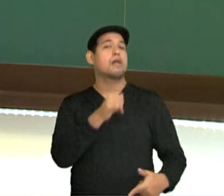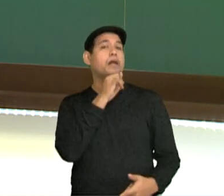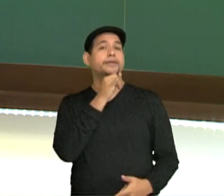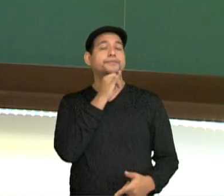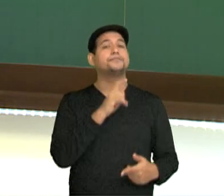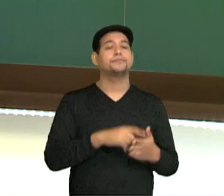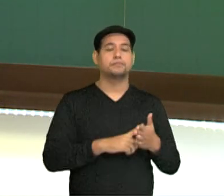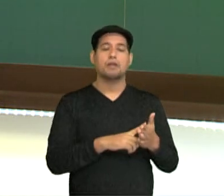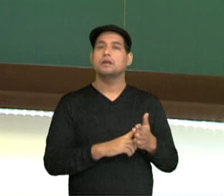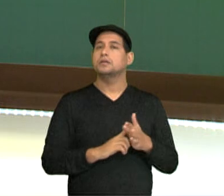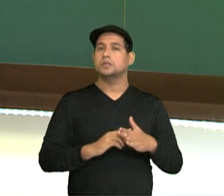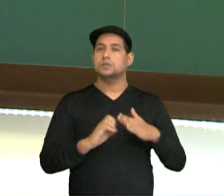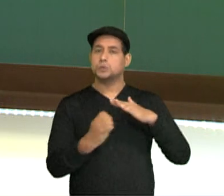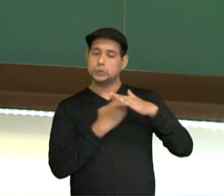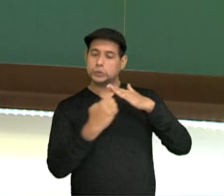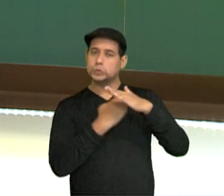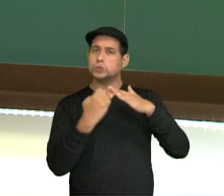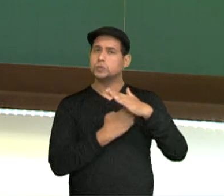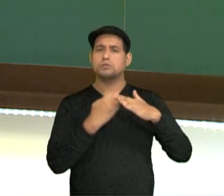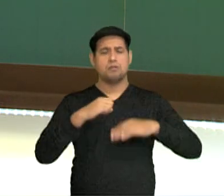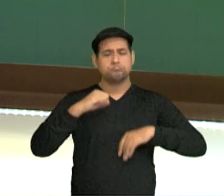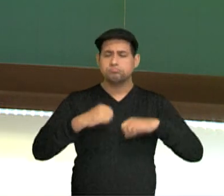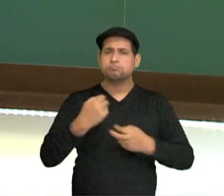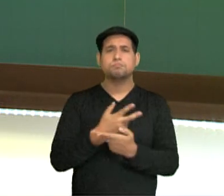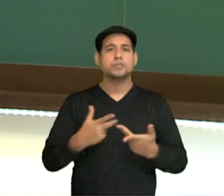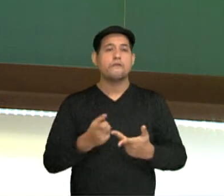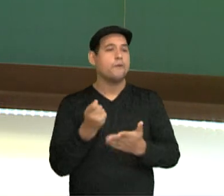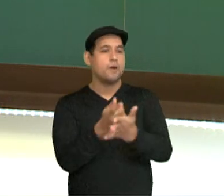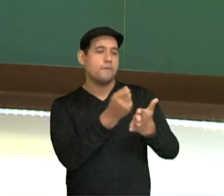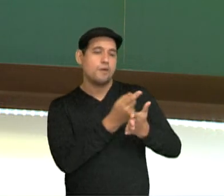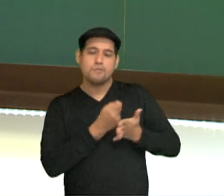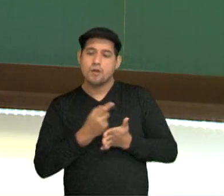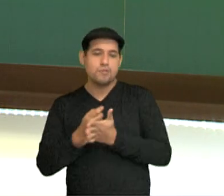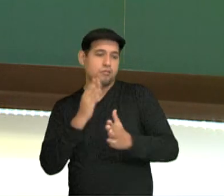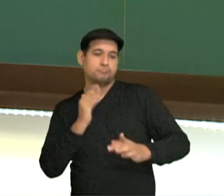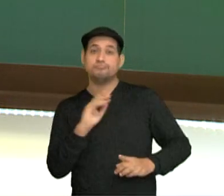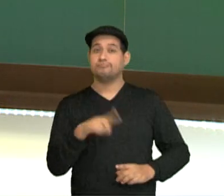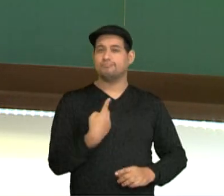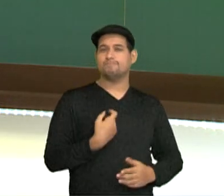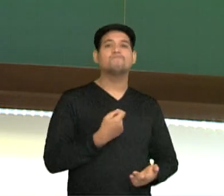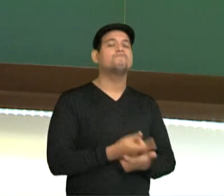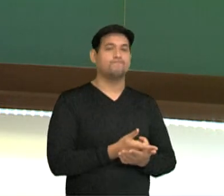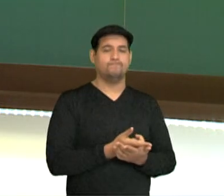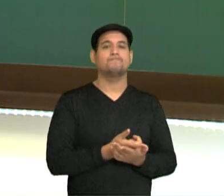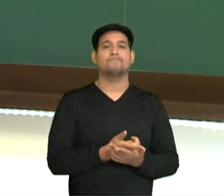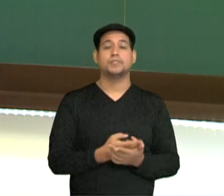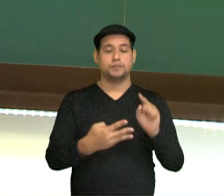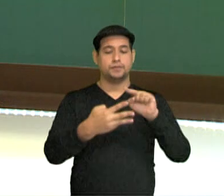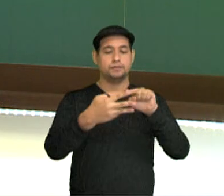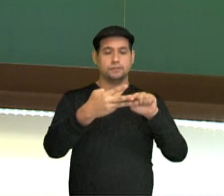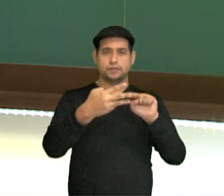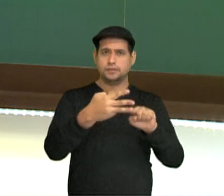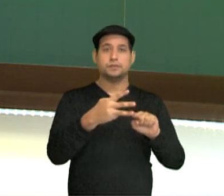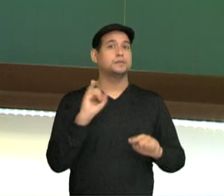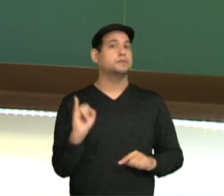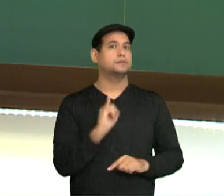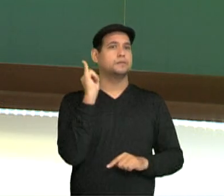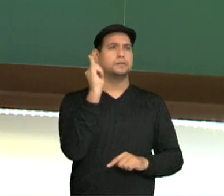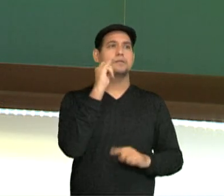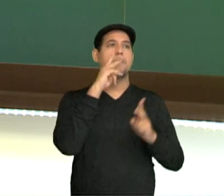exemplos de indústrias de bens de consumo, que serão consumidos diretamente por nós. Então, os 3 tipos ali, é importante a